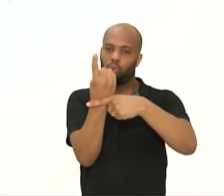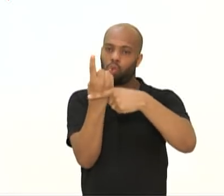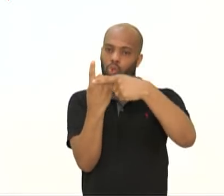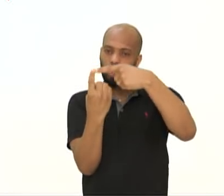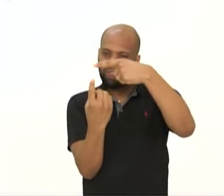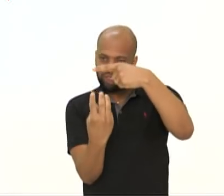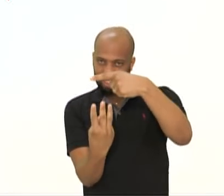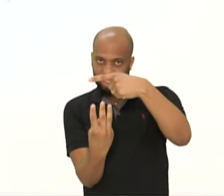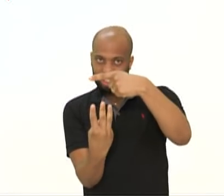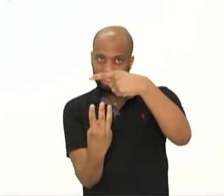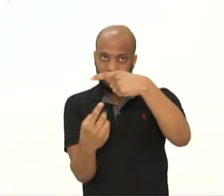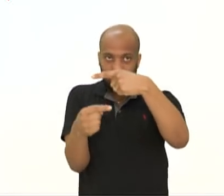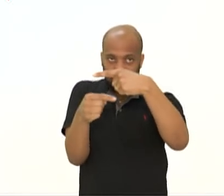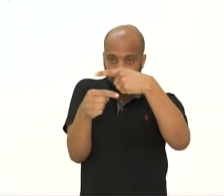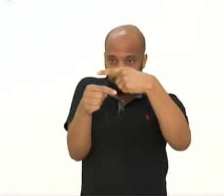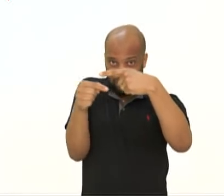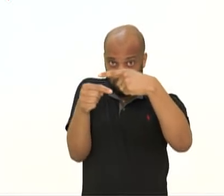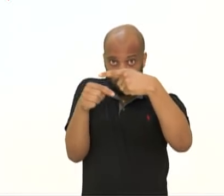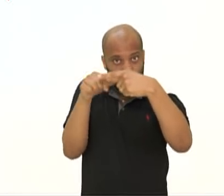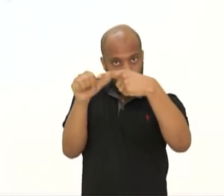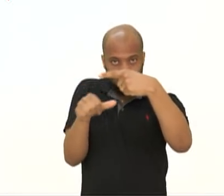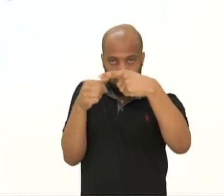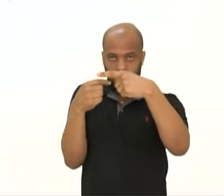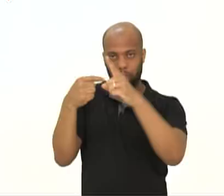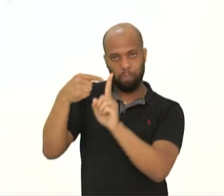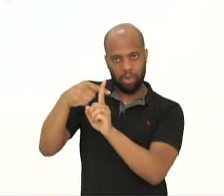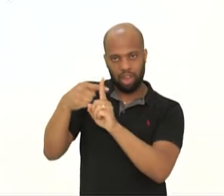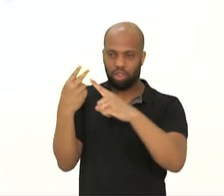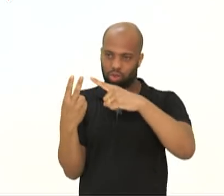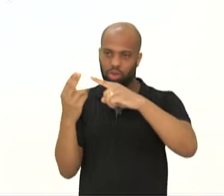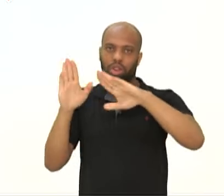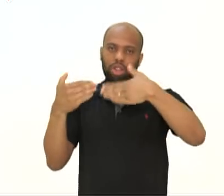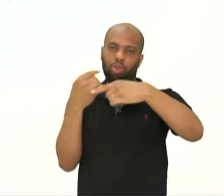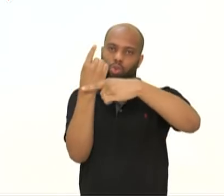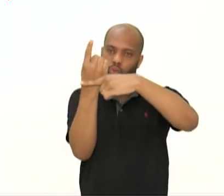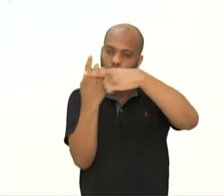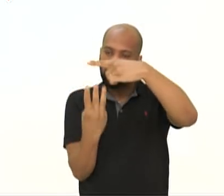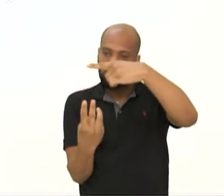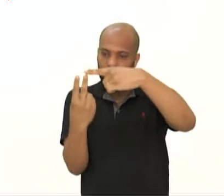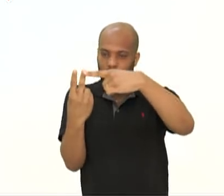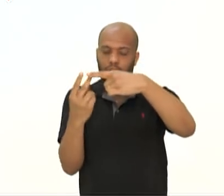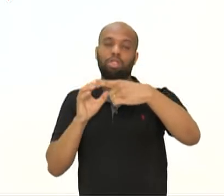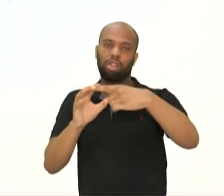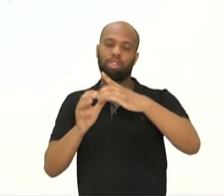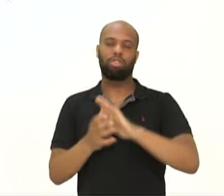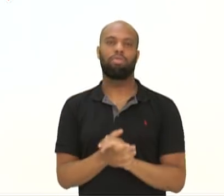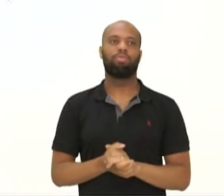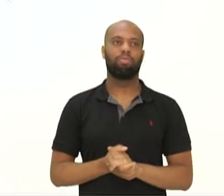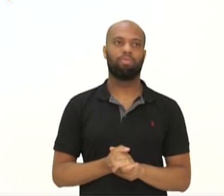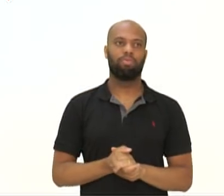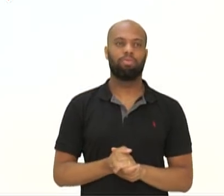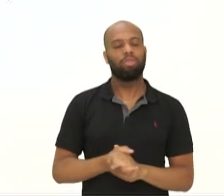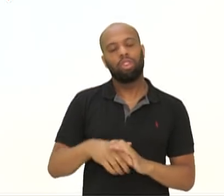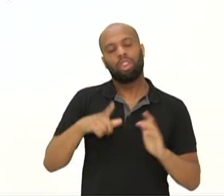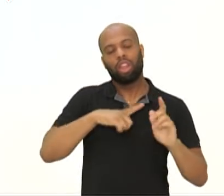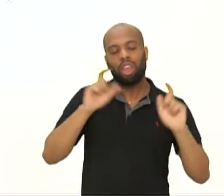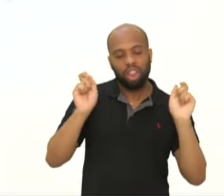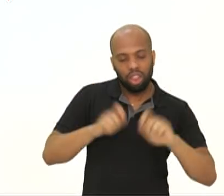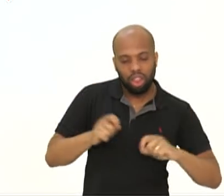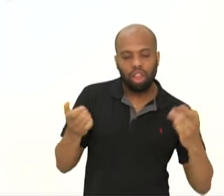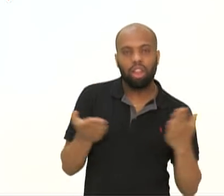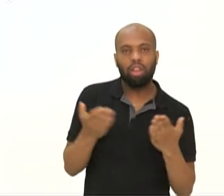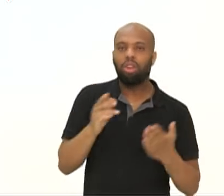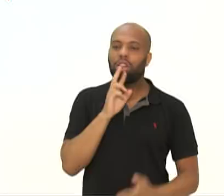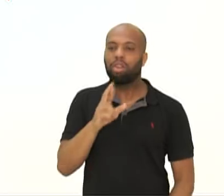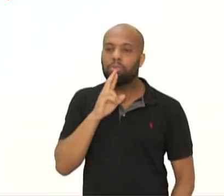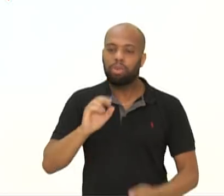elevado a n. Ou seja, nós temos 3 elevado a menos 2. Então, a gente pega o 3 ao quadrado e escreve no denominador da fração